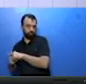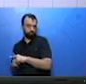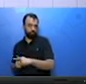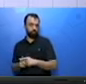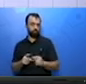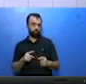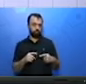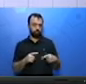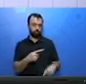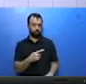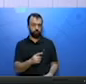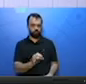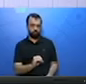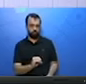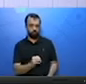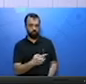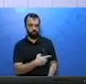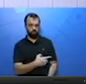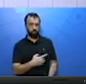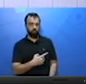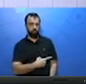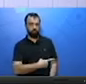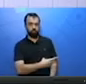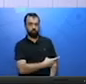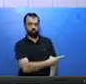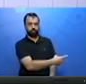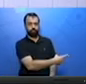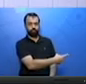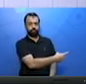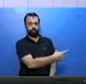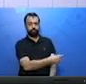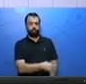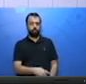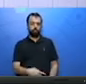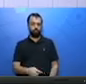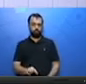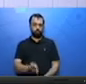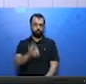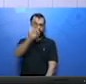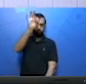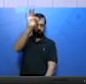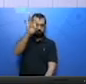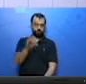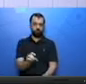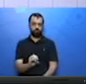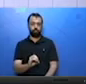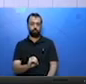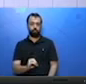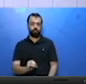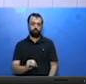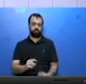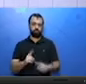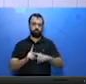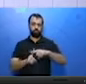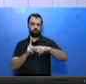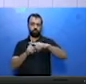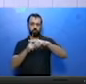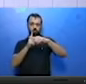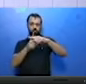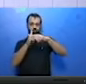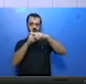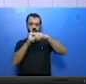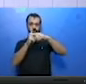lado esquerdo do zero, os números negativos. No Y, em cima do zero, são os números